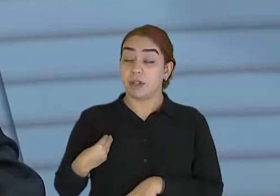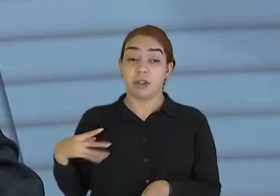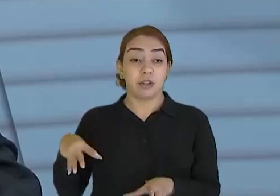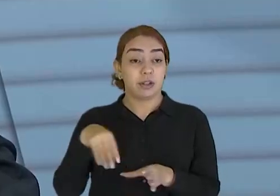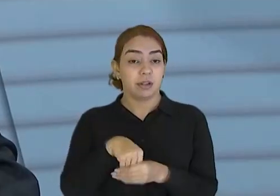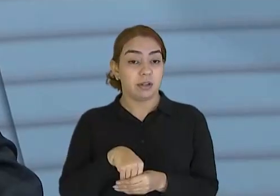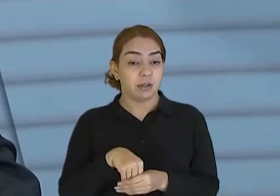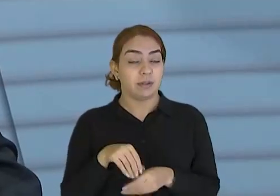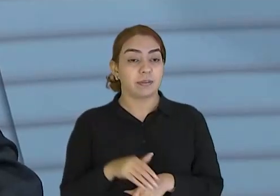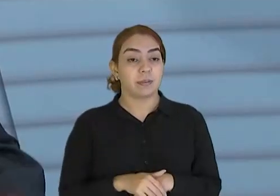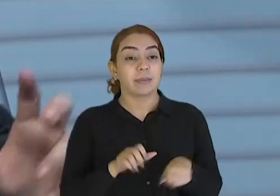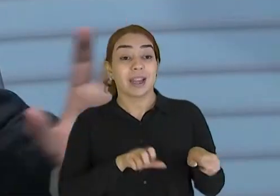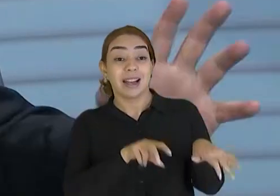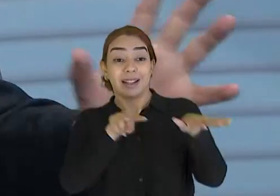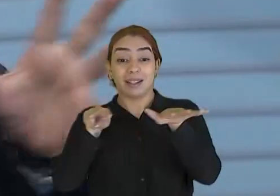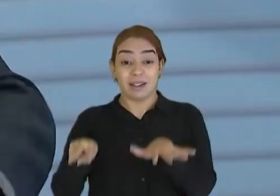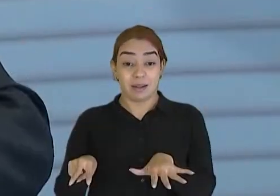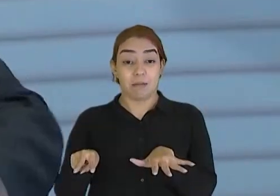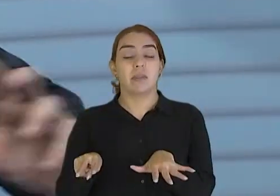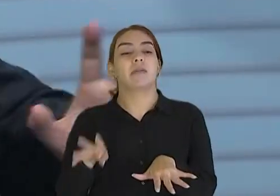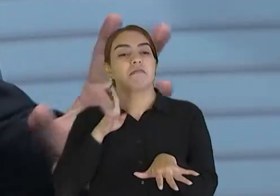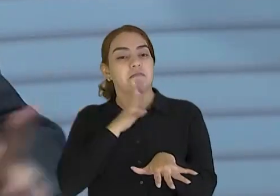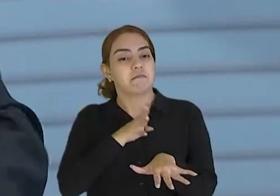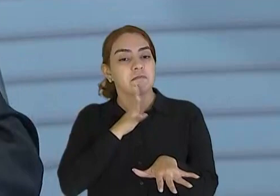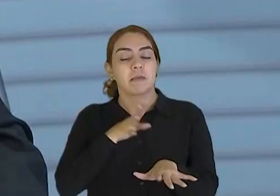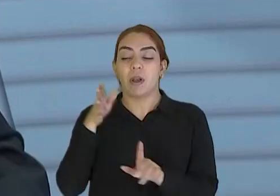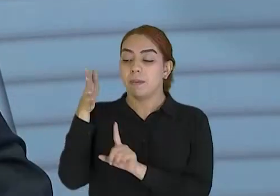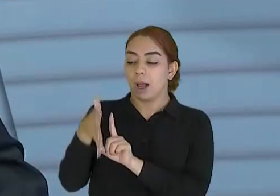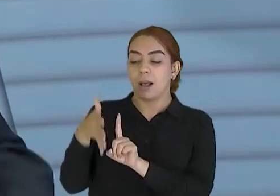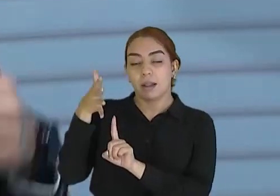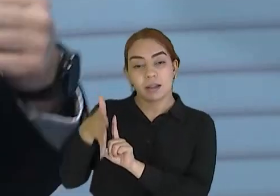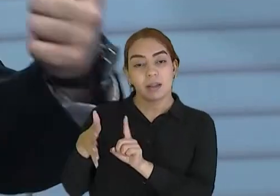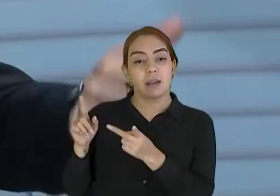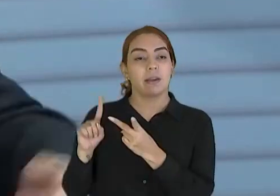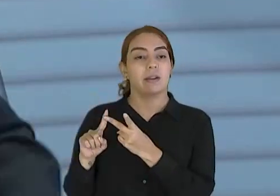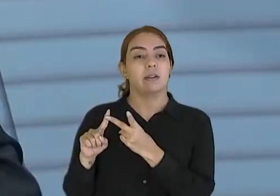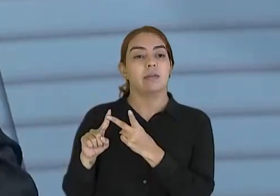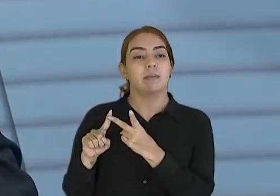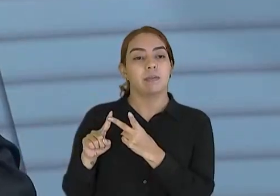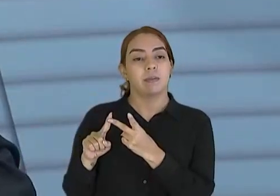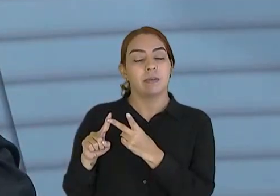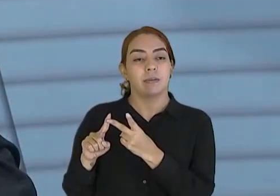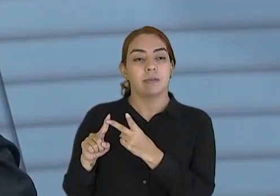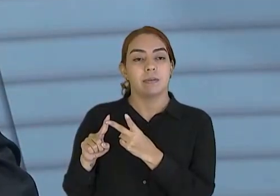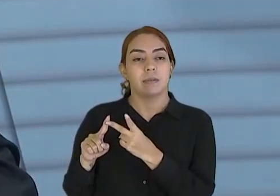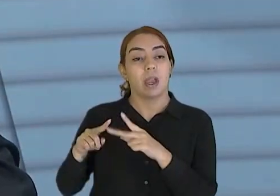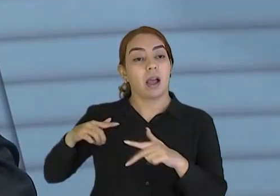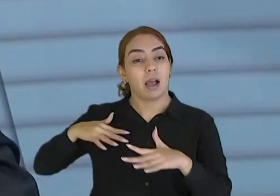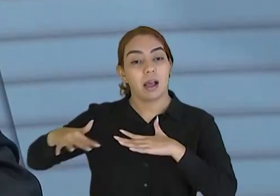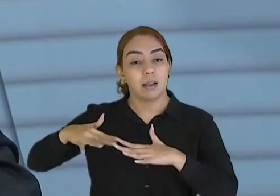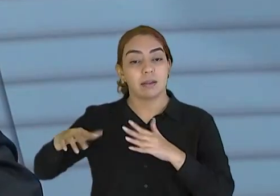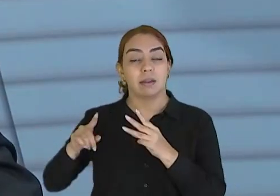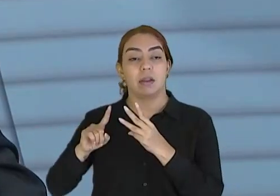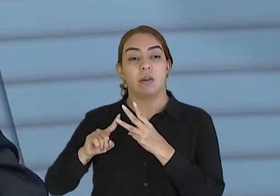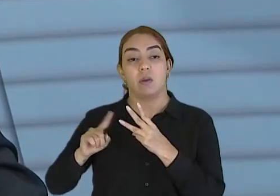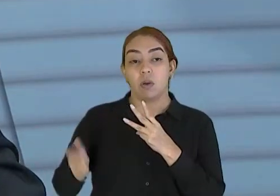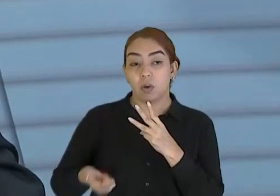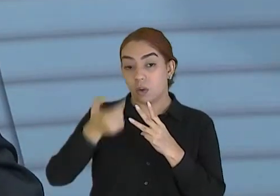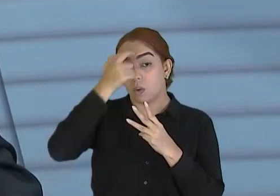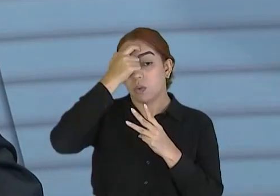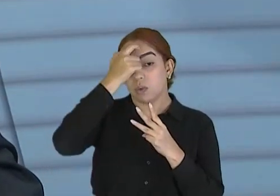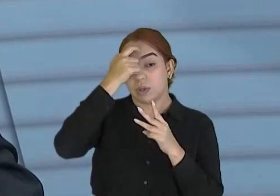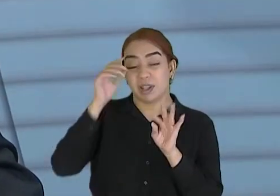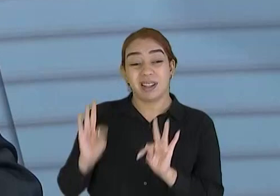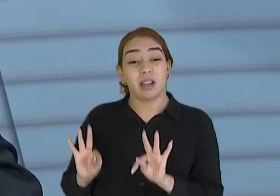semana em si, ela é uma riqueza. Assim, além das palestras, das ações, né, que também a gente vai ter uma campanha de coleta de resíduo